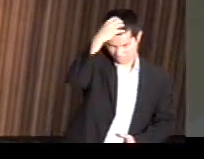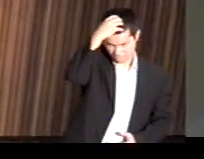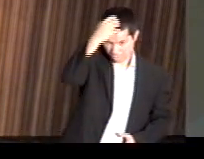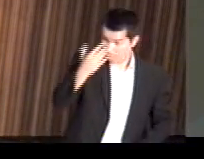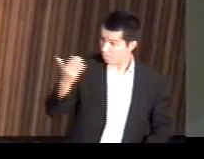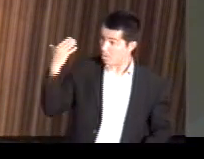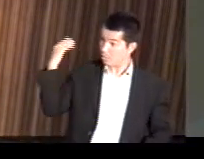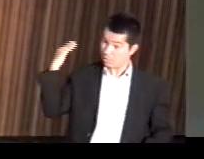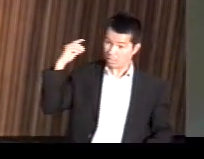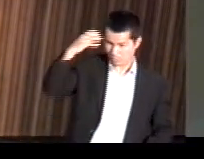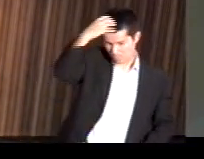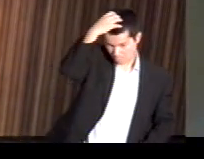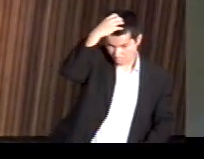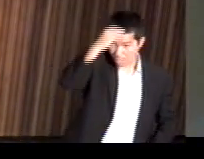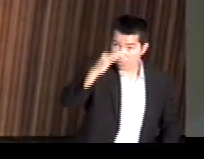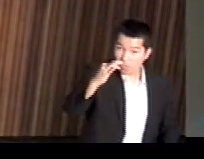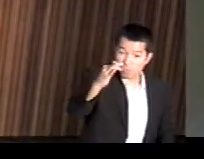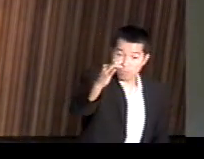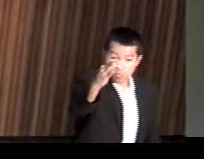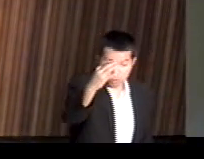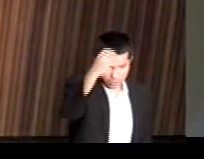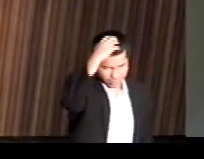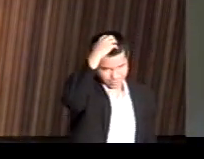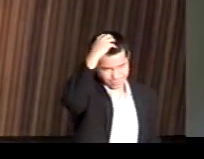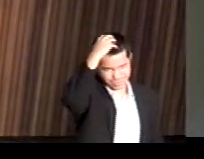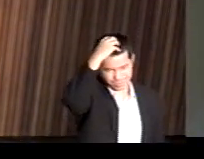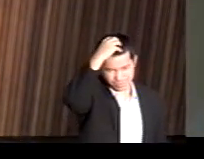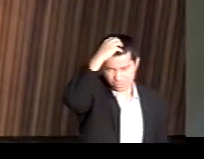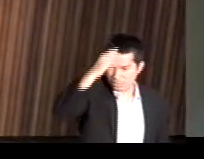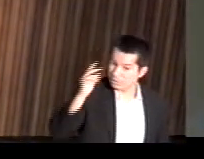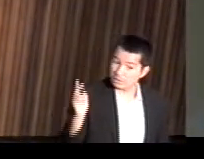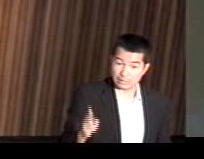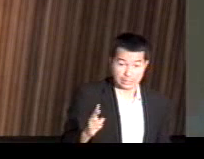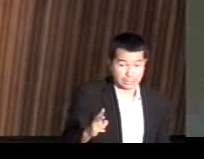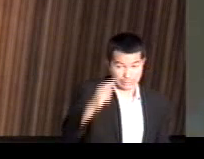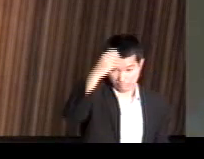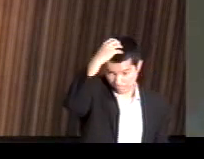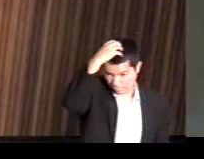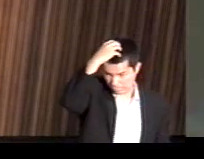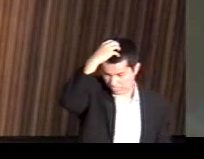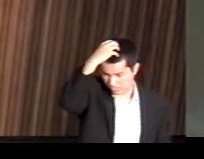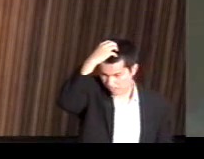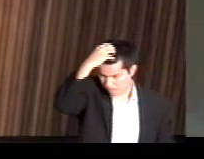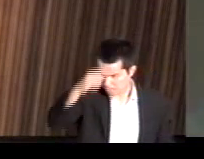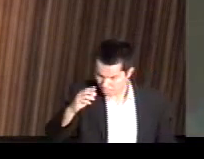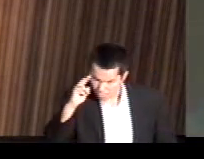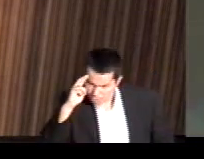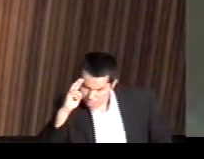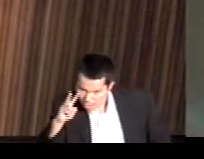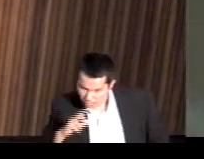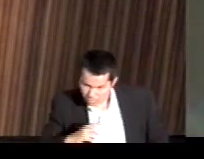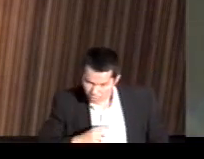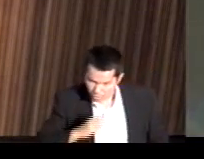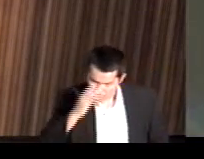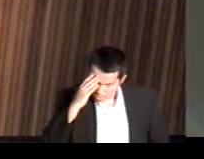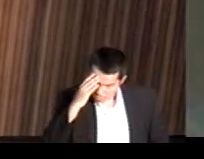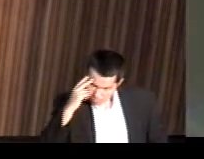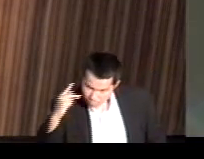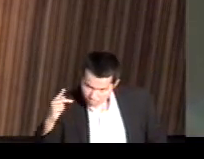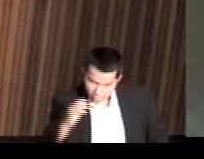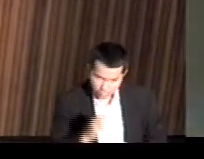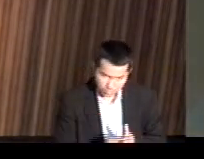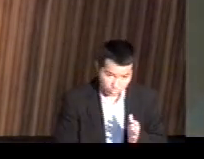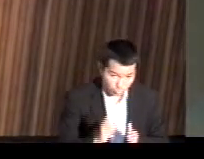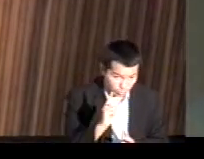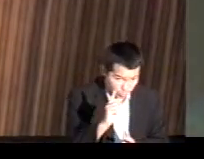isso que o princípio da sabedoria descrito na Bíblia, nas Escrituras Sagradas,